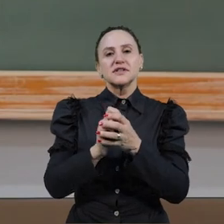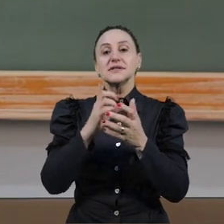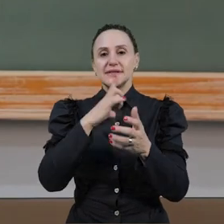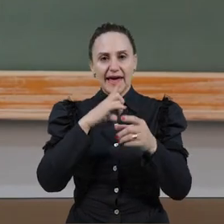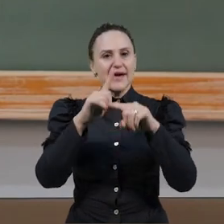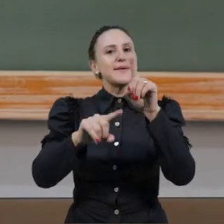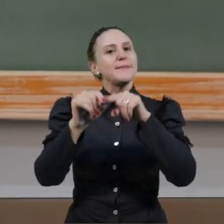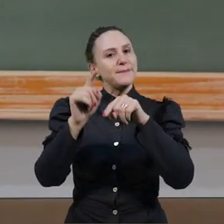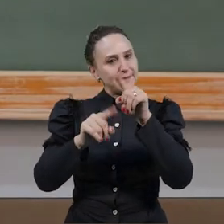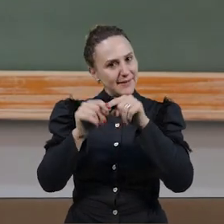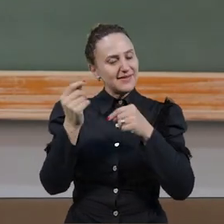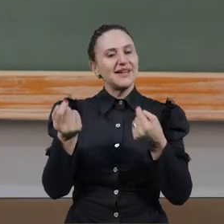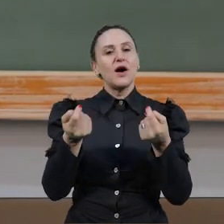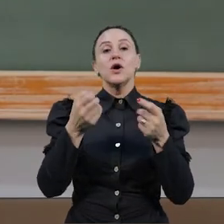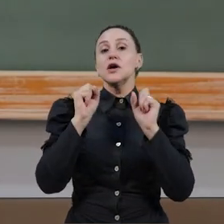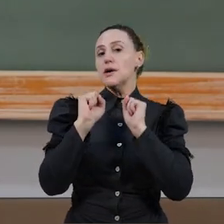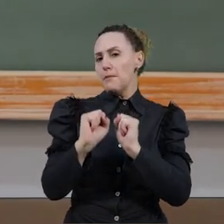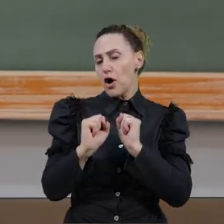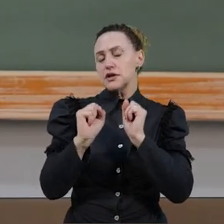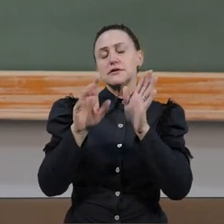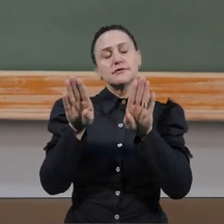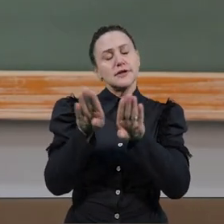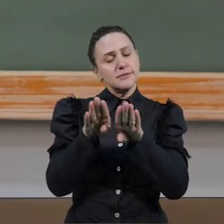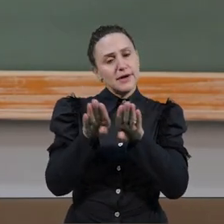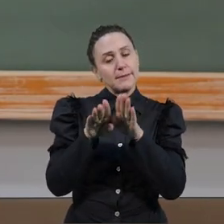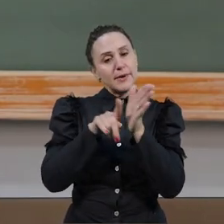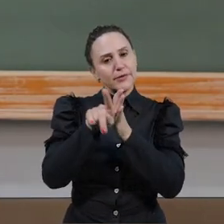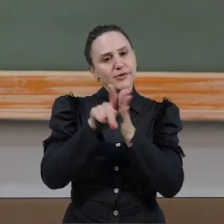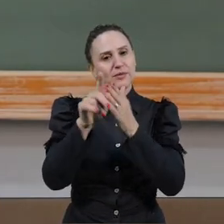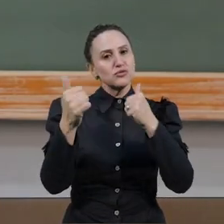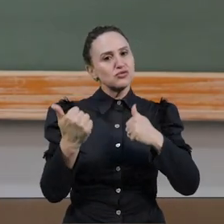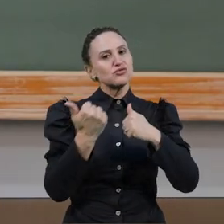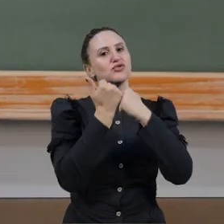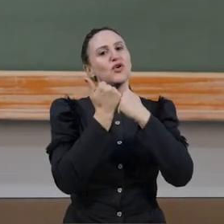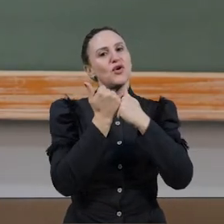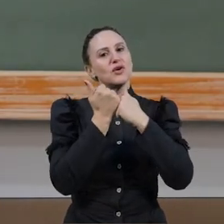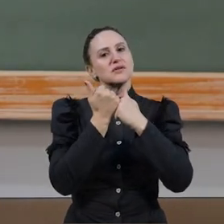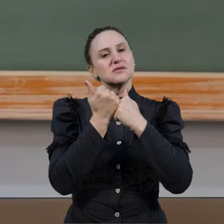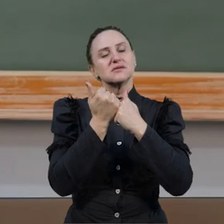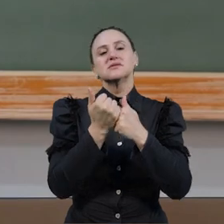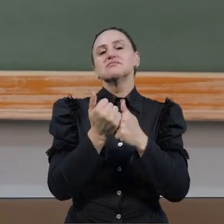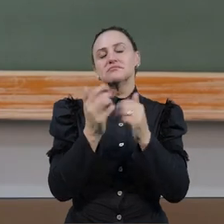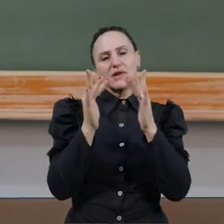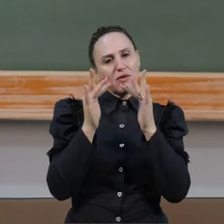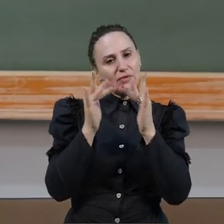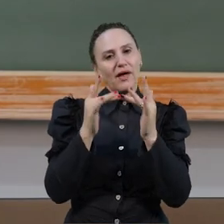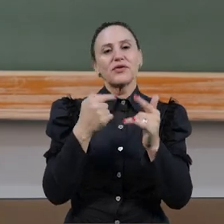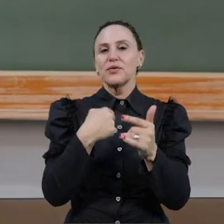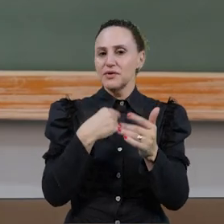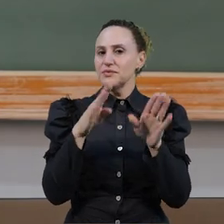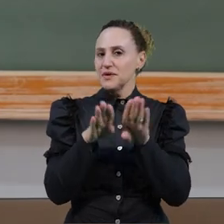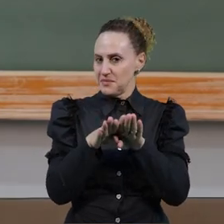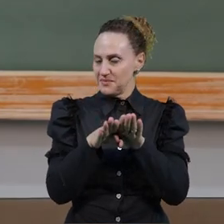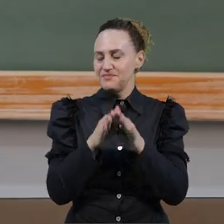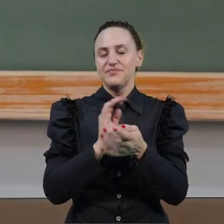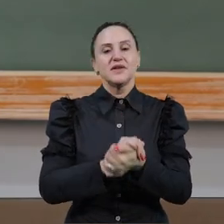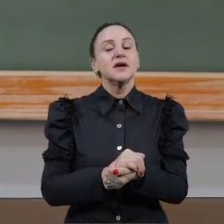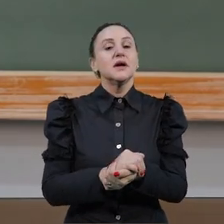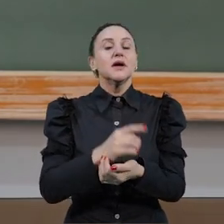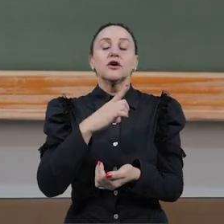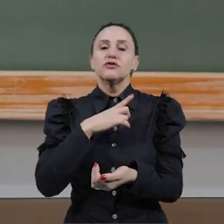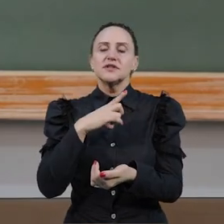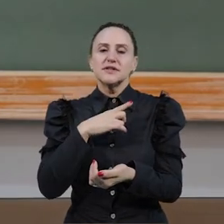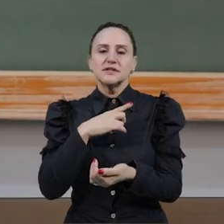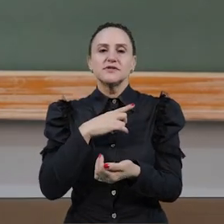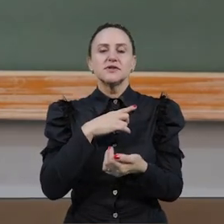vocês podem ter né o contato comigo né e construtores também já na aprendizagem baseada em pesquisa vocês também terão